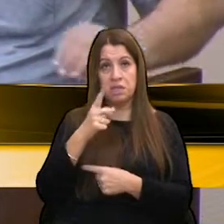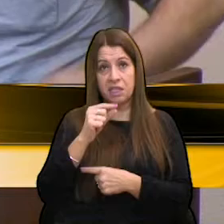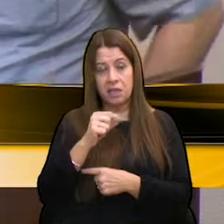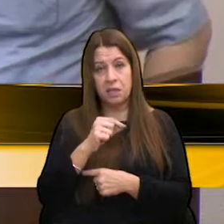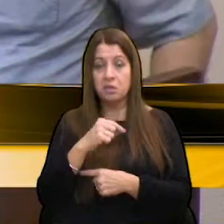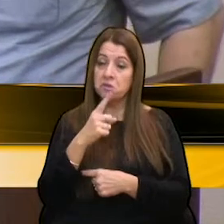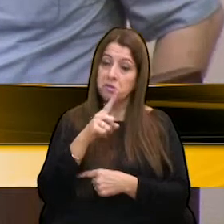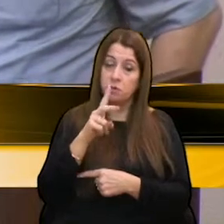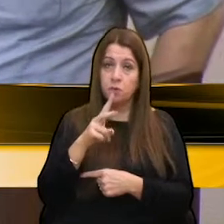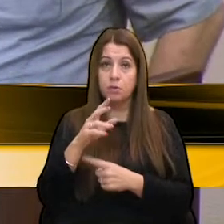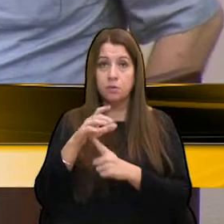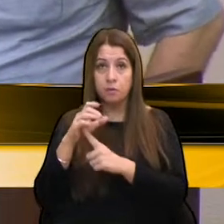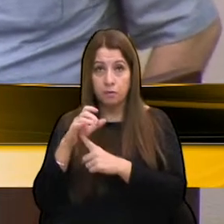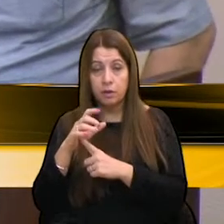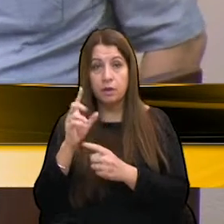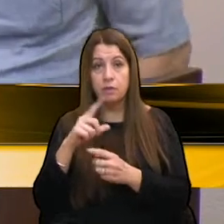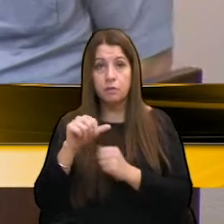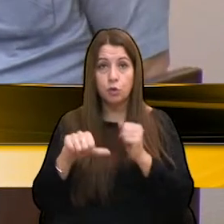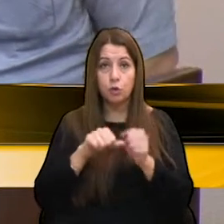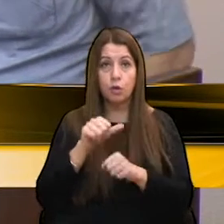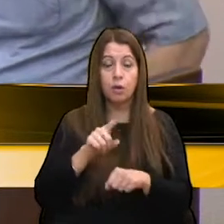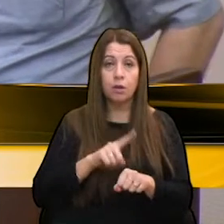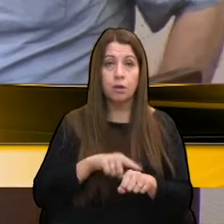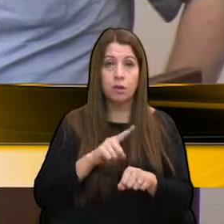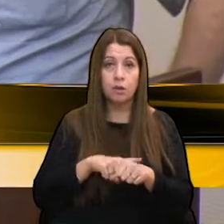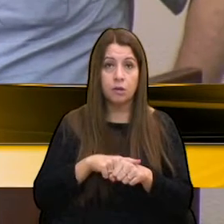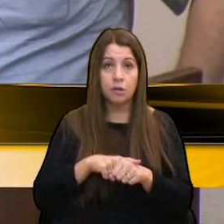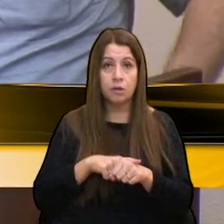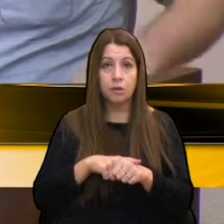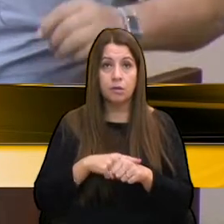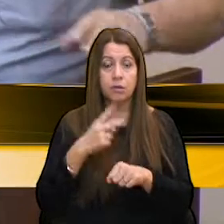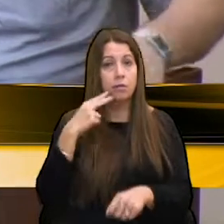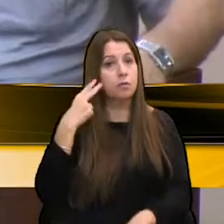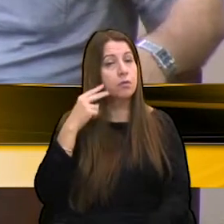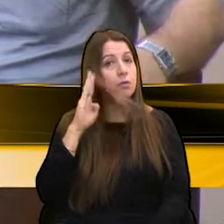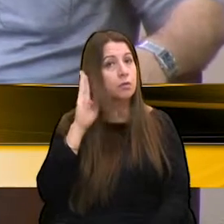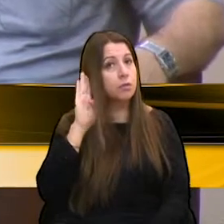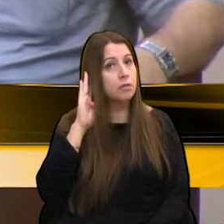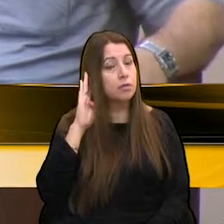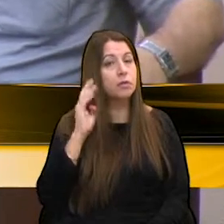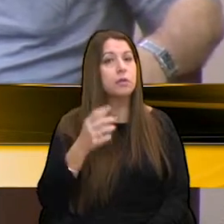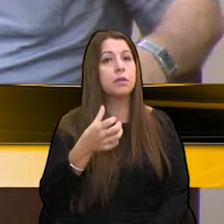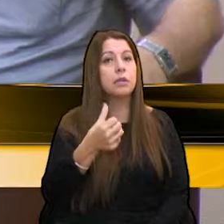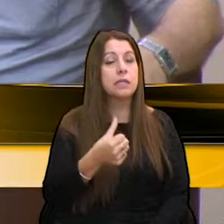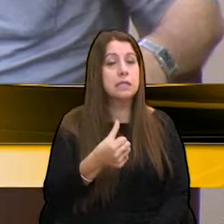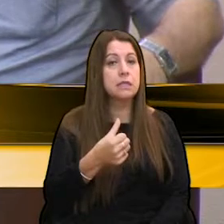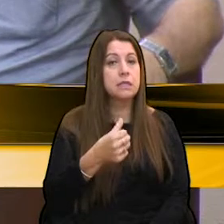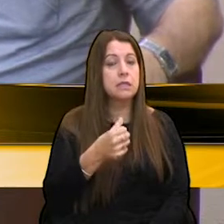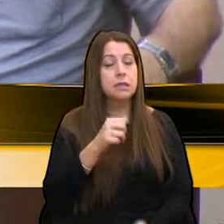12 feiras irão trocar de horário, vereador Tomé. Trocar de horário